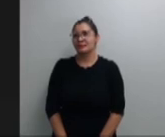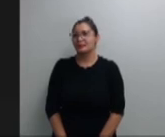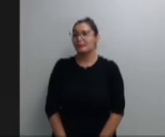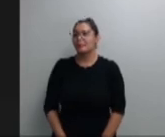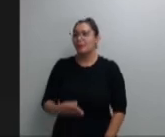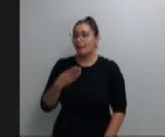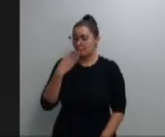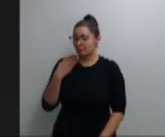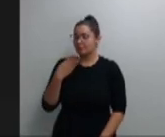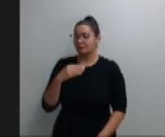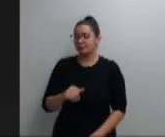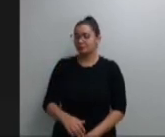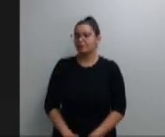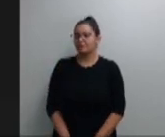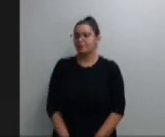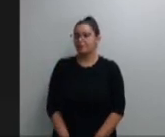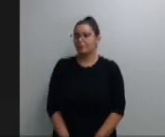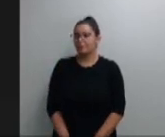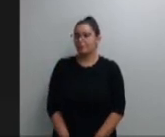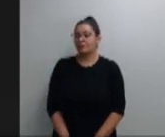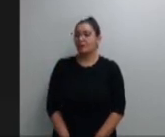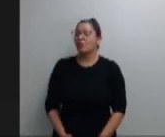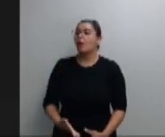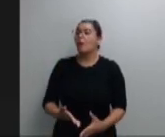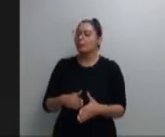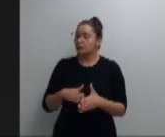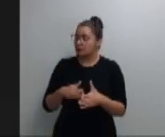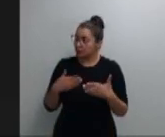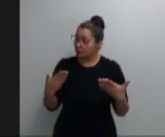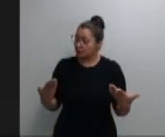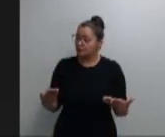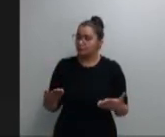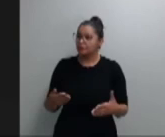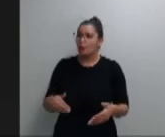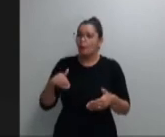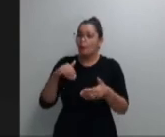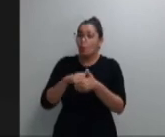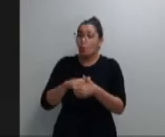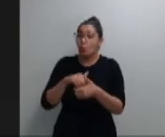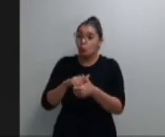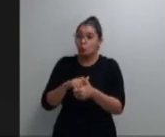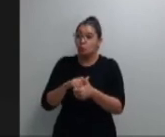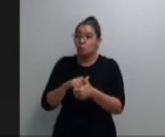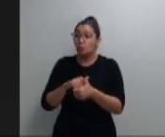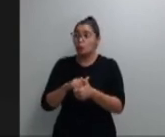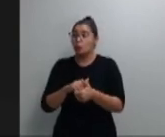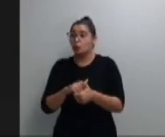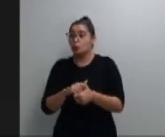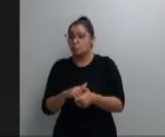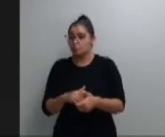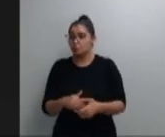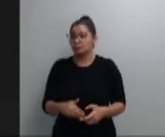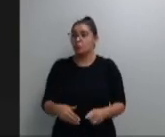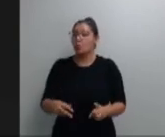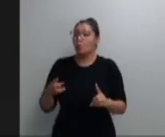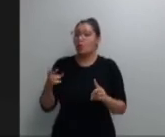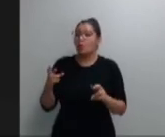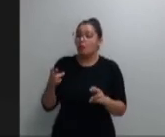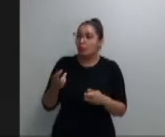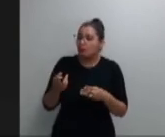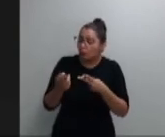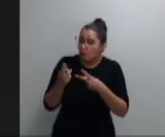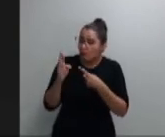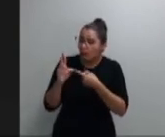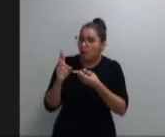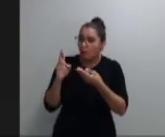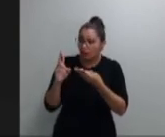então após o voto do relator o relator já tinha já constava perdoe após o voto